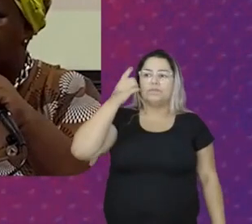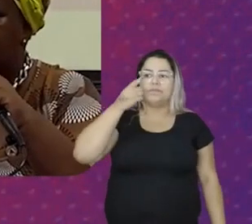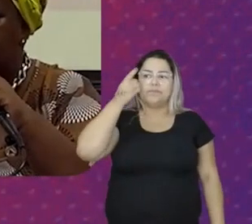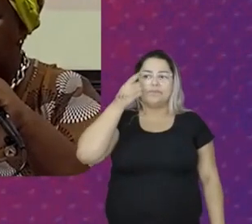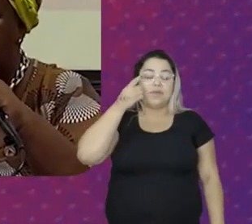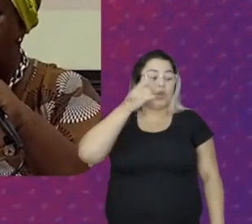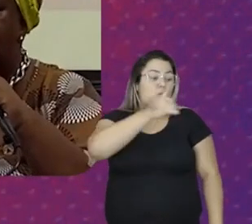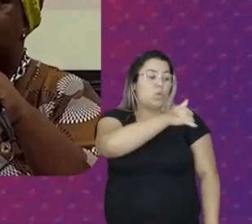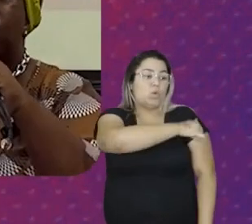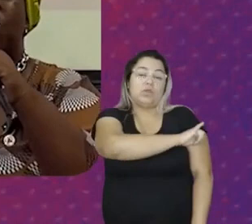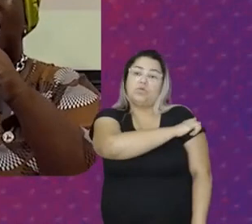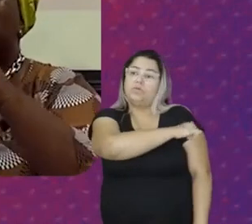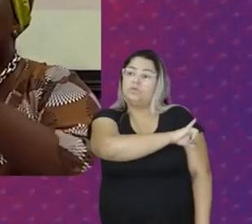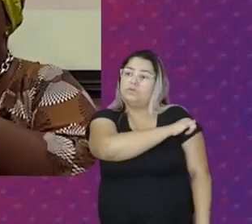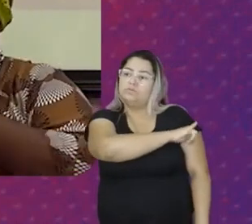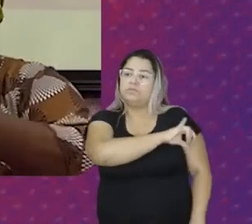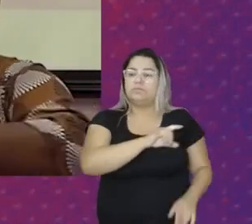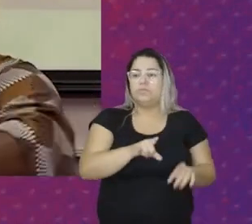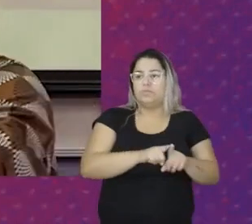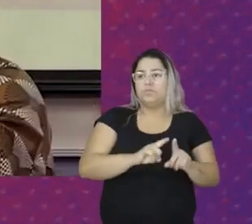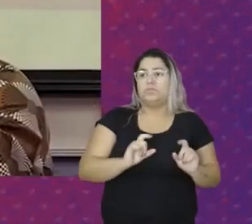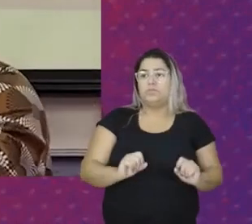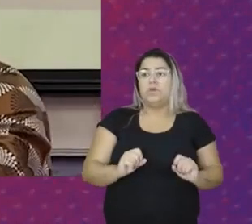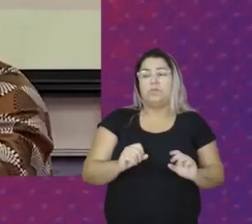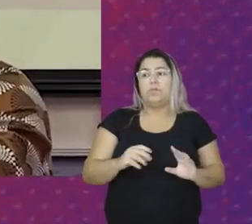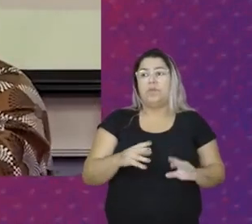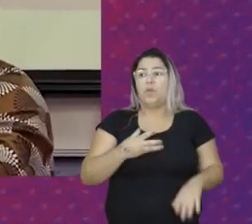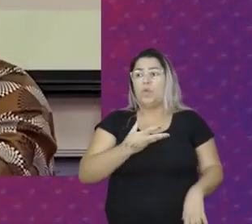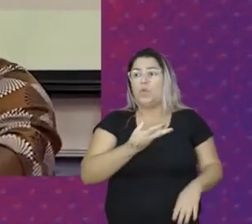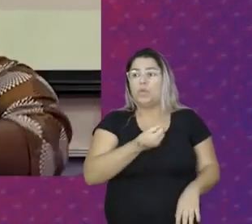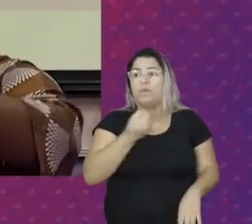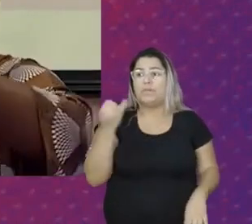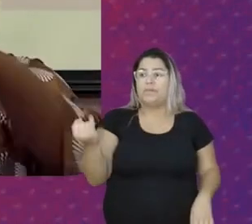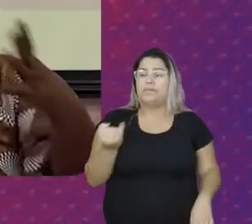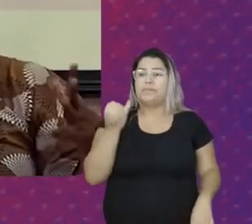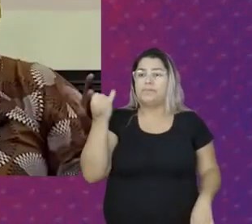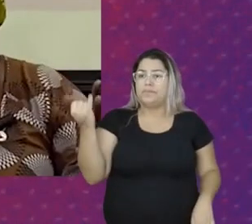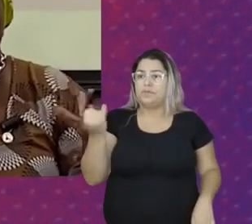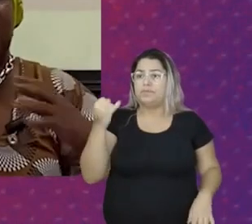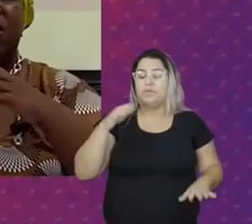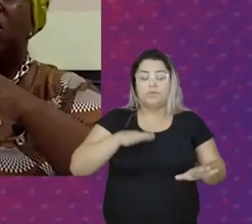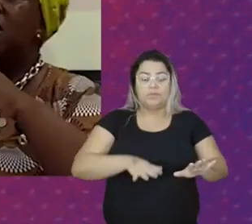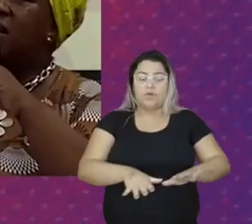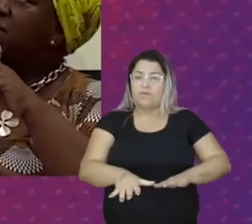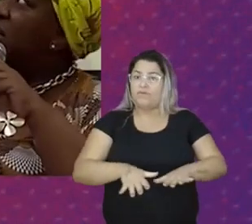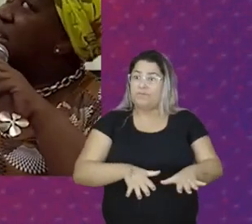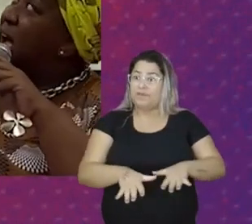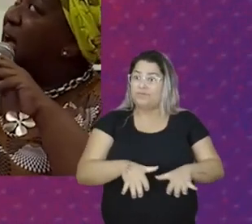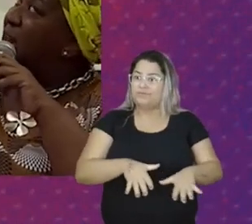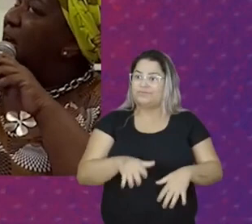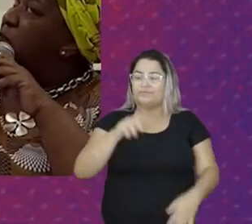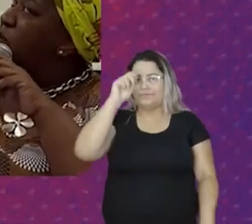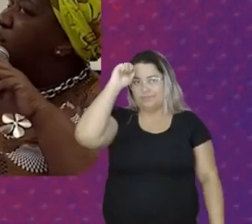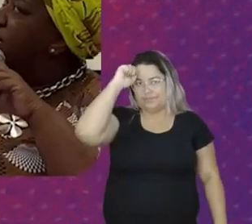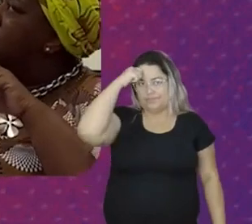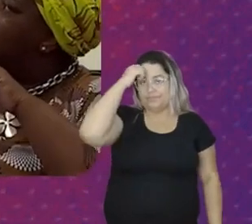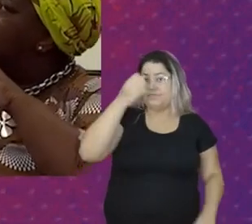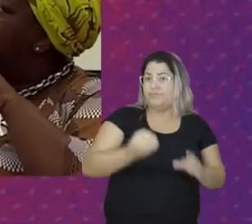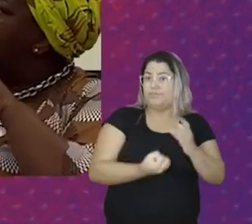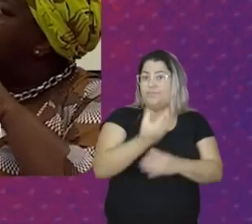pelo Rio de Janeiro, um artista intelectual importantíssimo do movimento negro, ele vai criar,